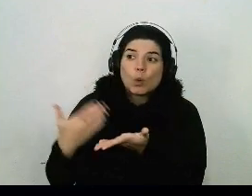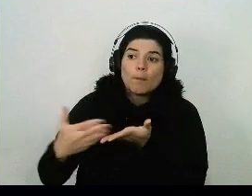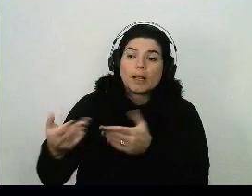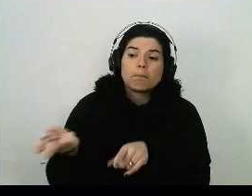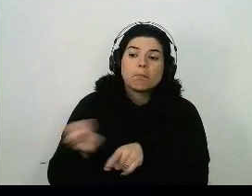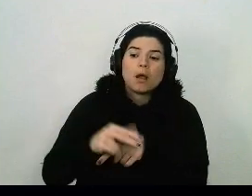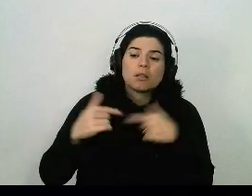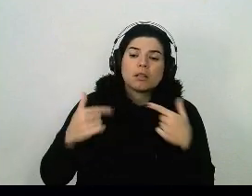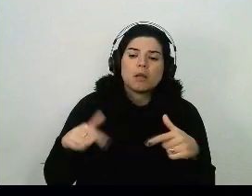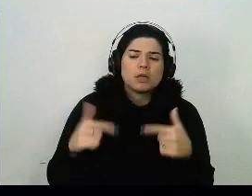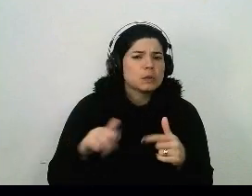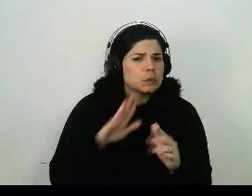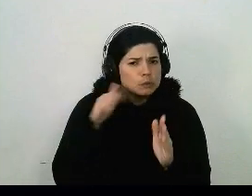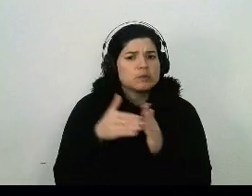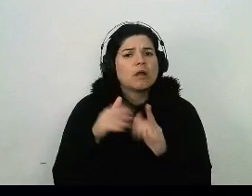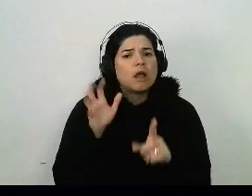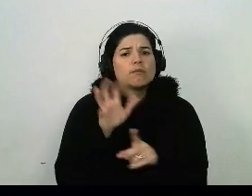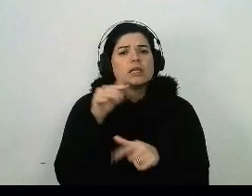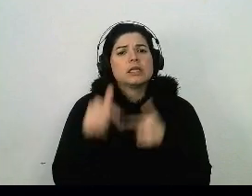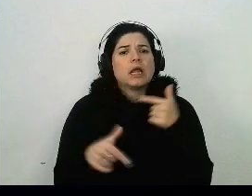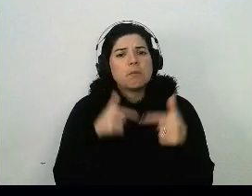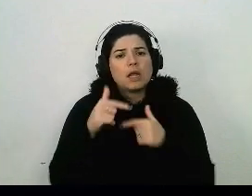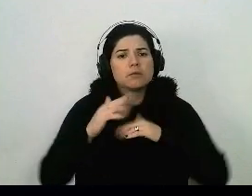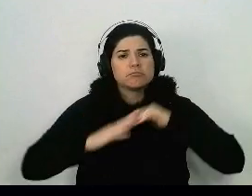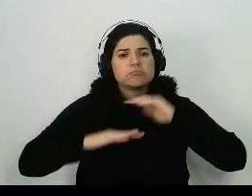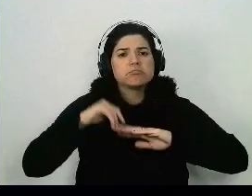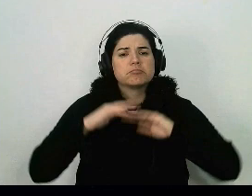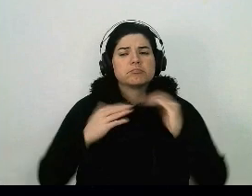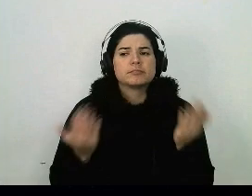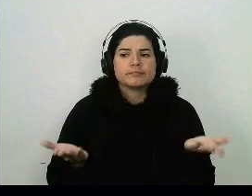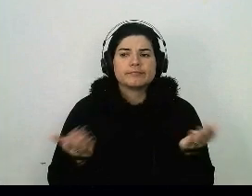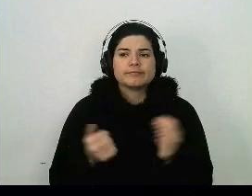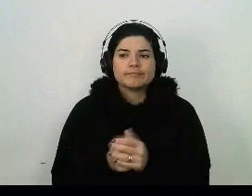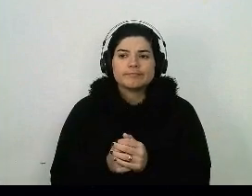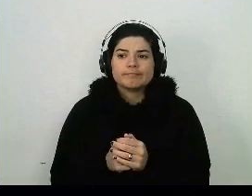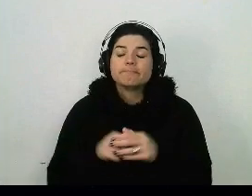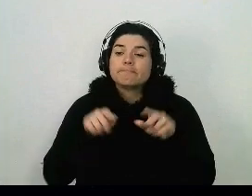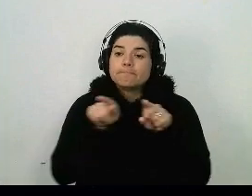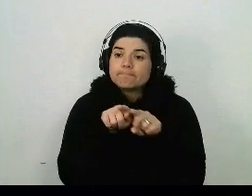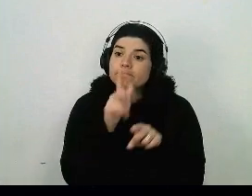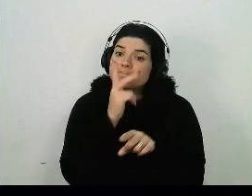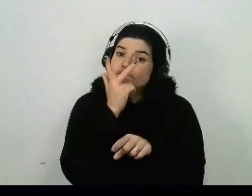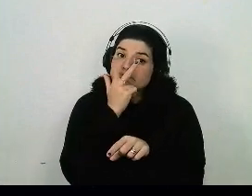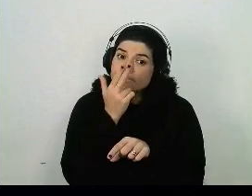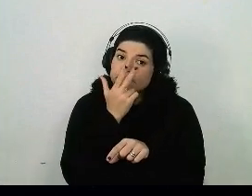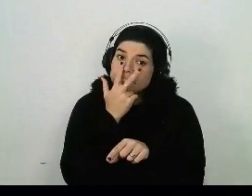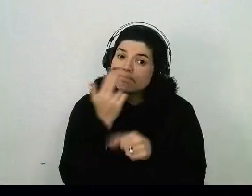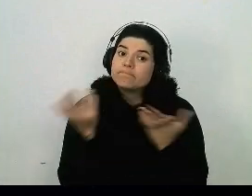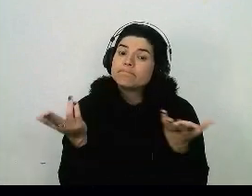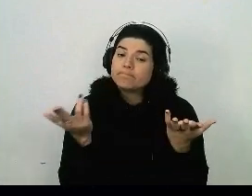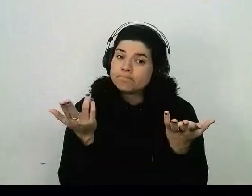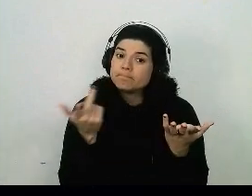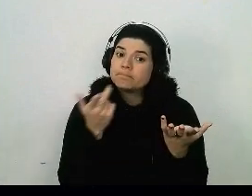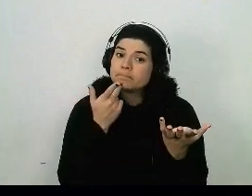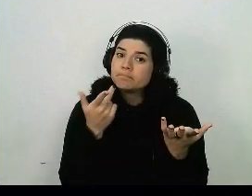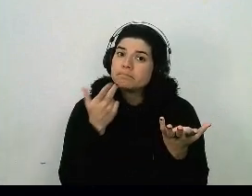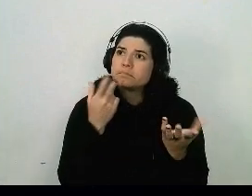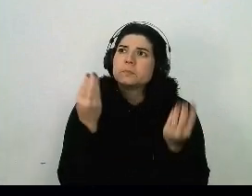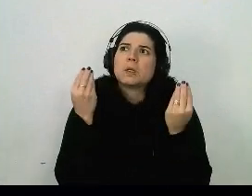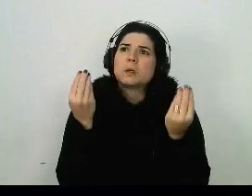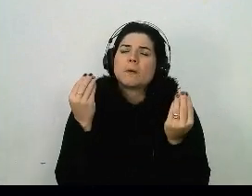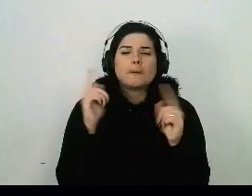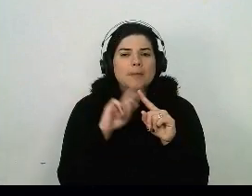impacta em produtividade e parece absurdo a gente teve que falar isso mas o conhecimento